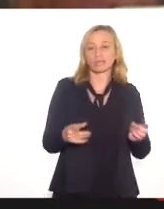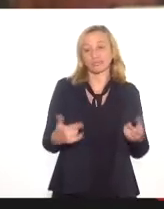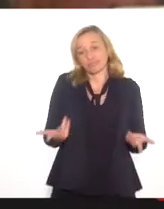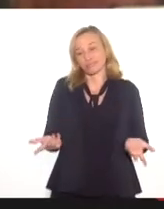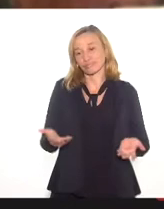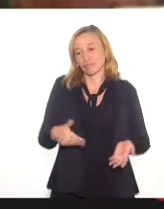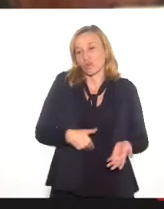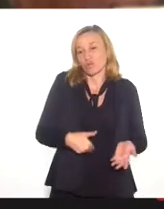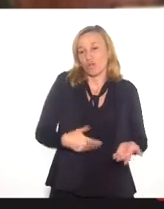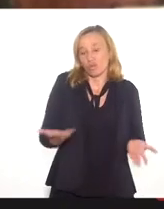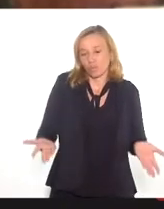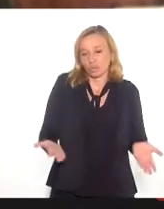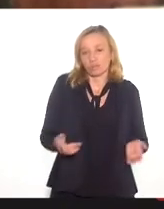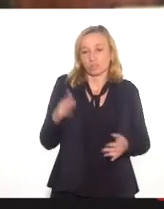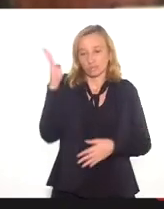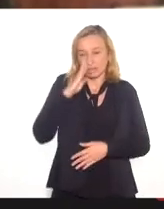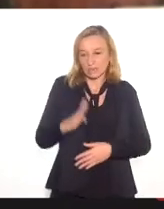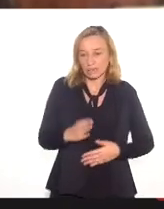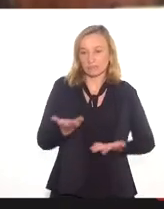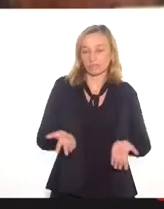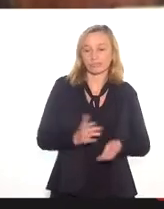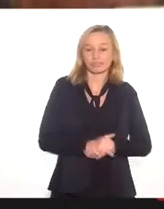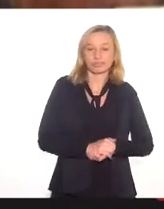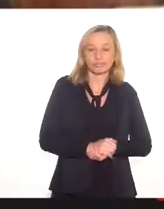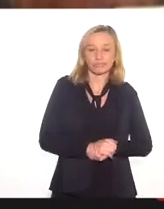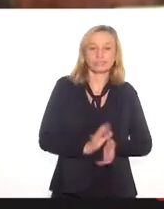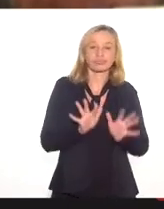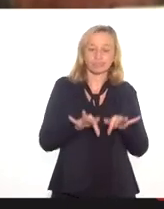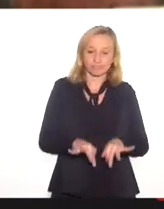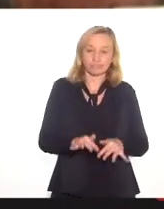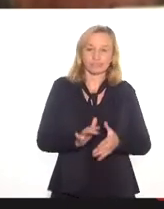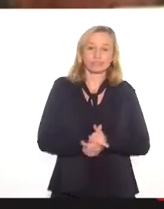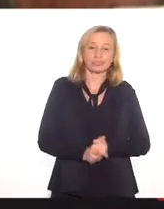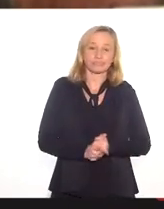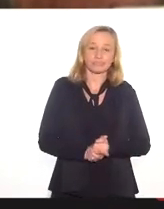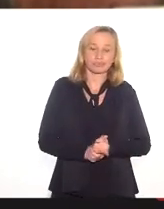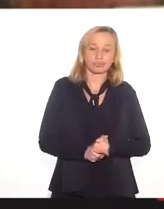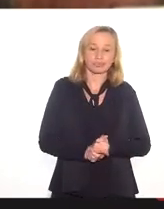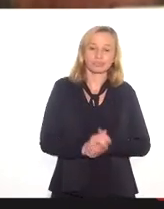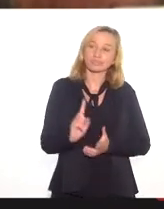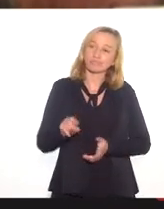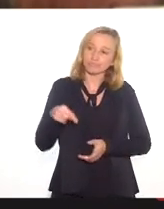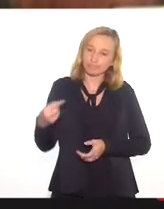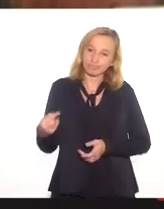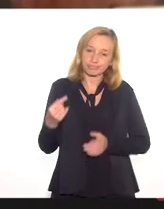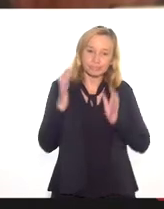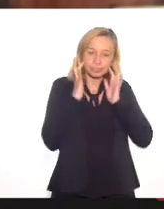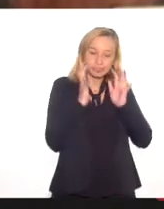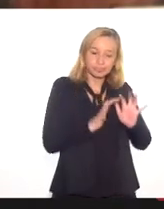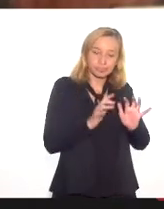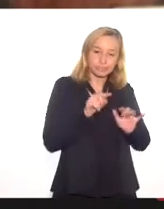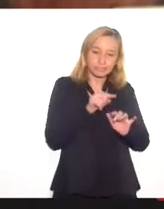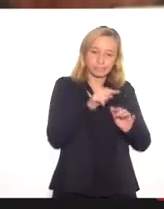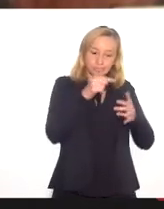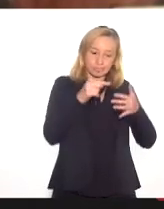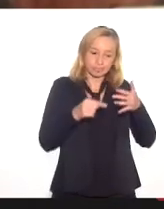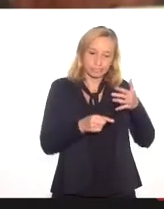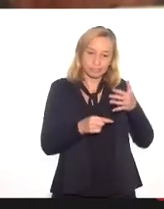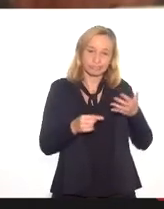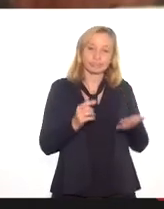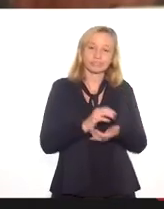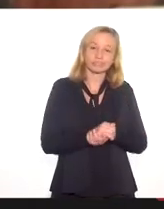vulnerabilidade da população brasileira. Por fim, depois de chamar atenção para esses pontos,